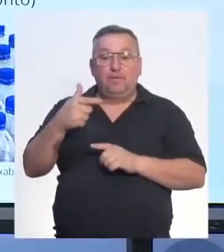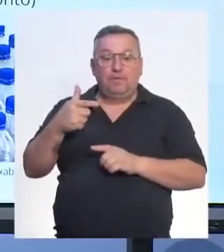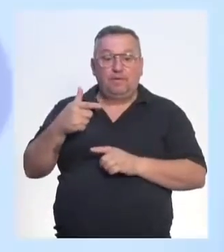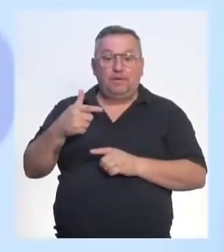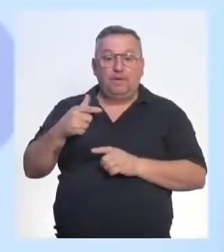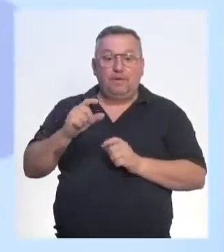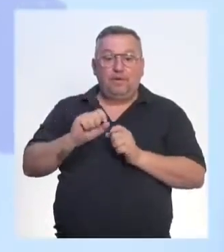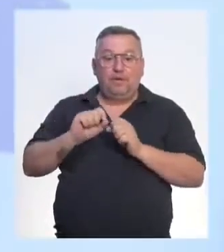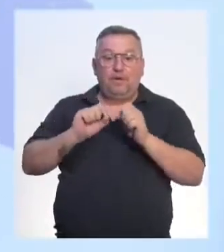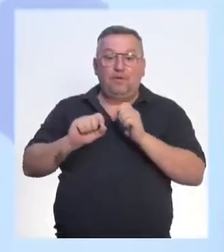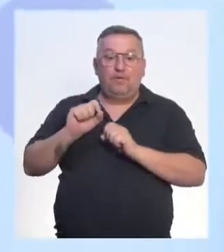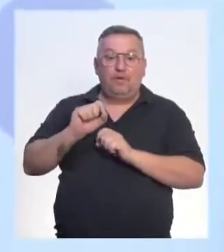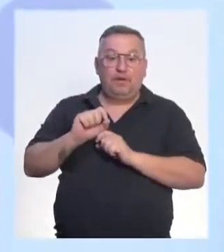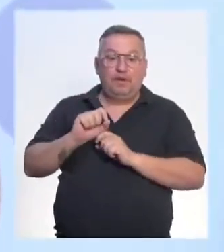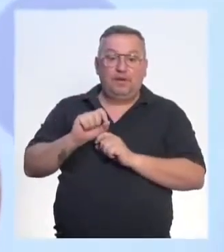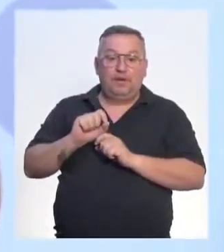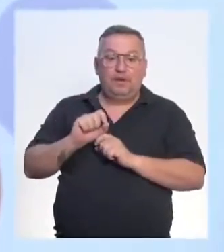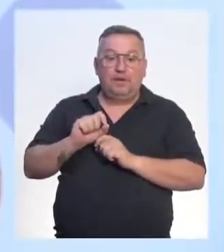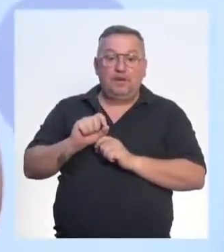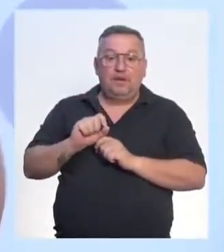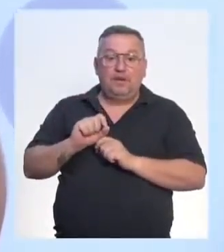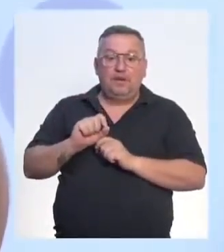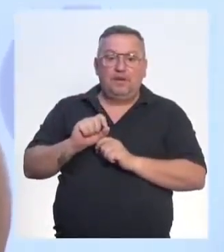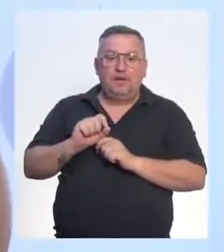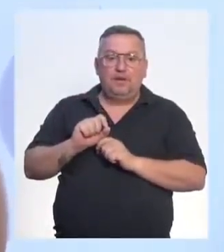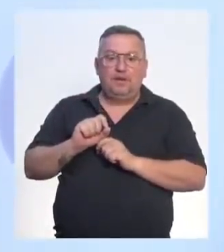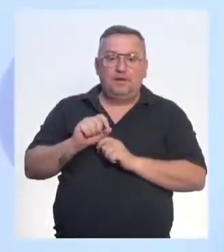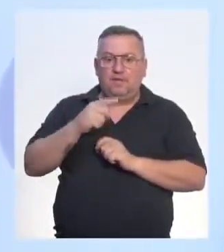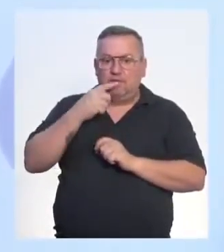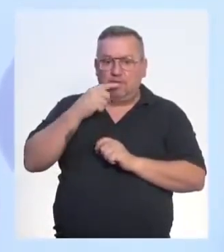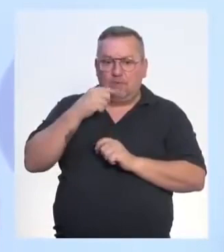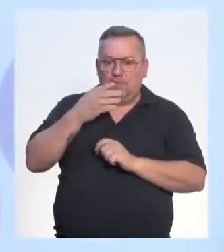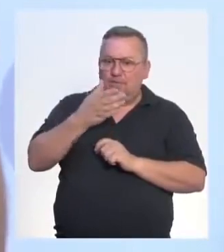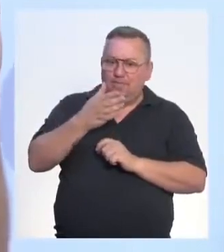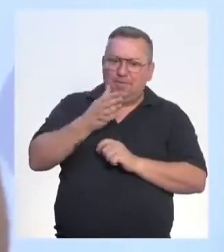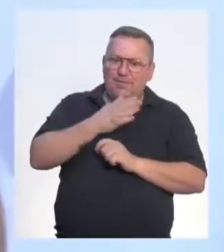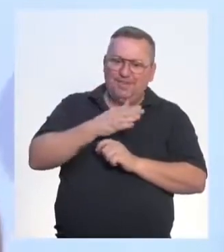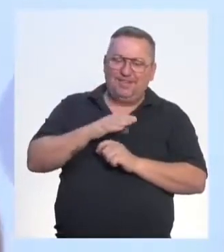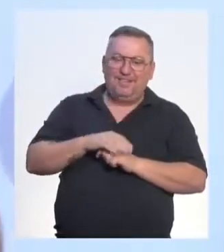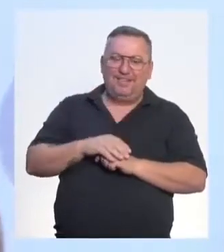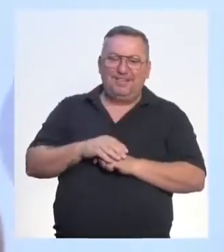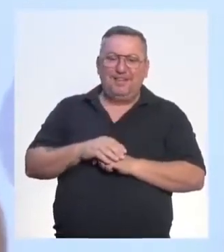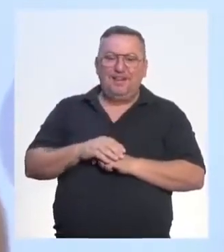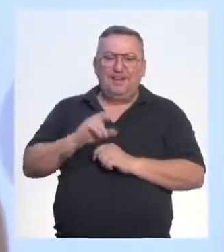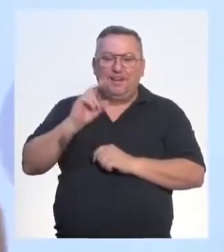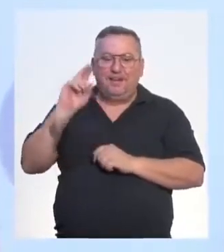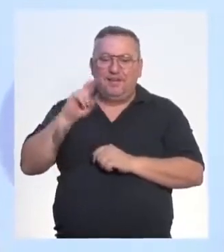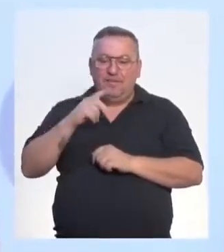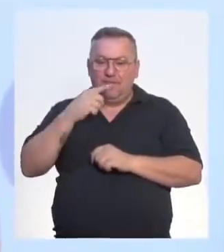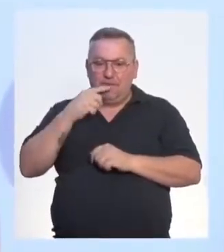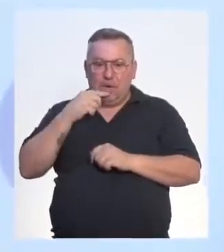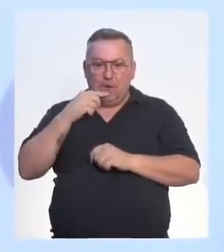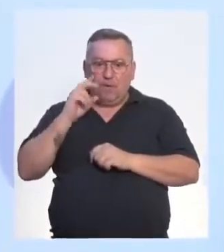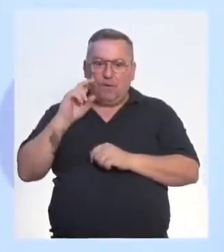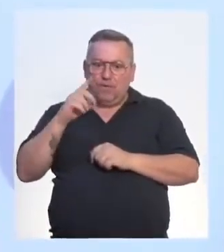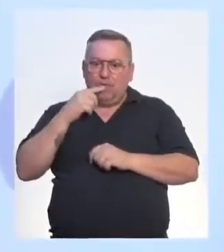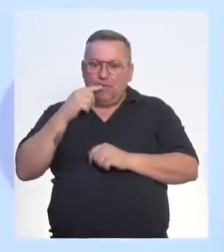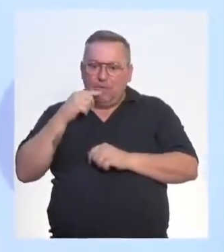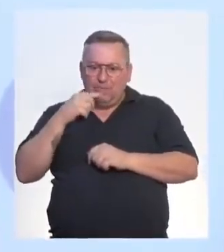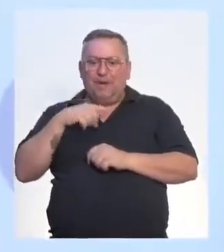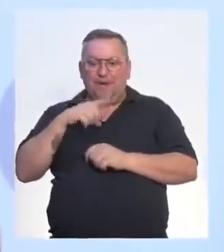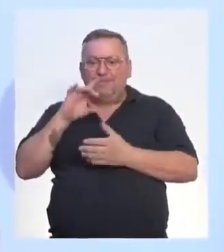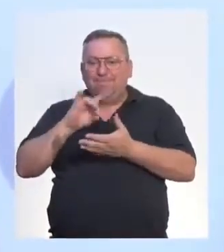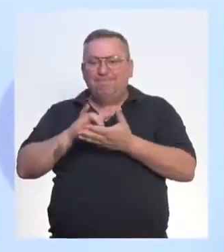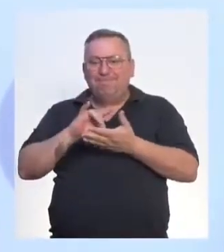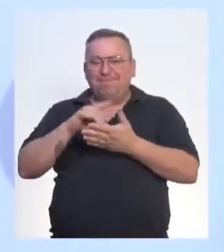tinha. Então, o que eu fiz? Eu coloquei... Essa é o vermelho, tá? Então, se você enxerga vermelho... Eu estou chegando vermelho aqui, tá?